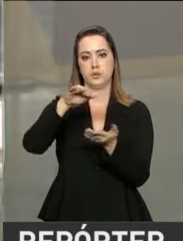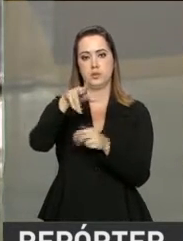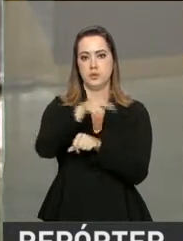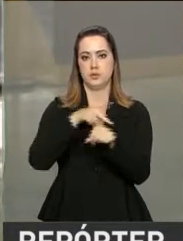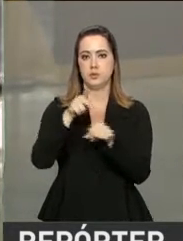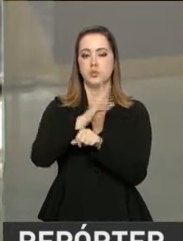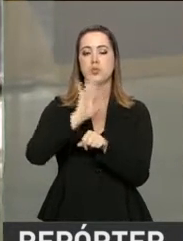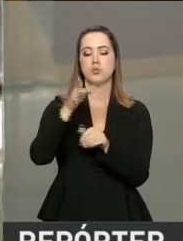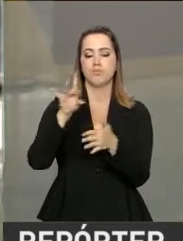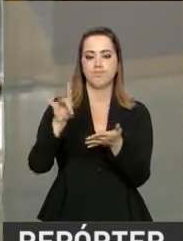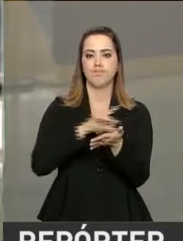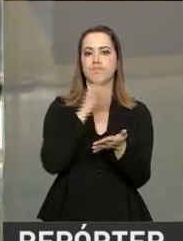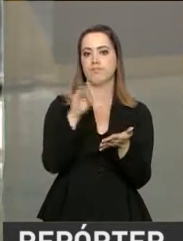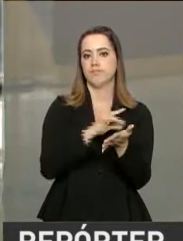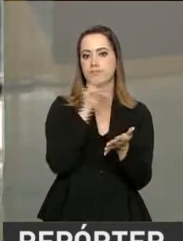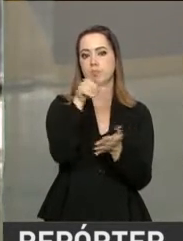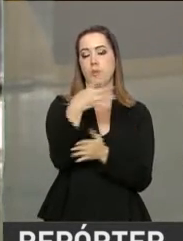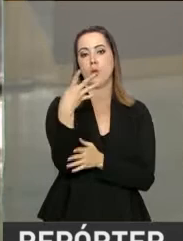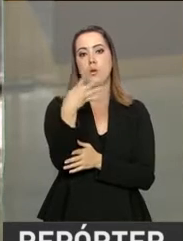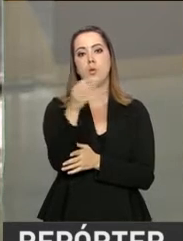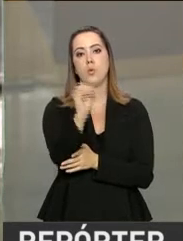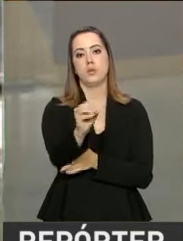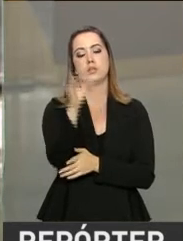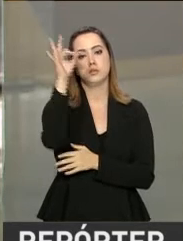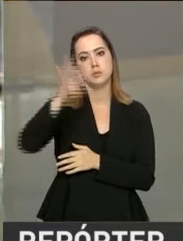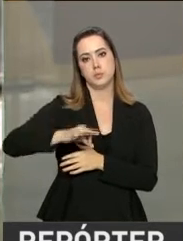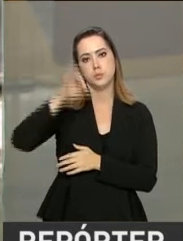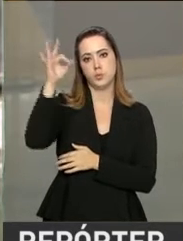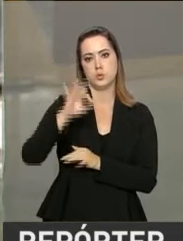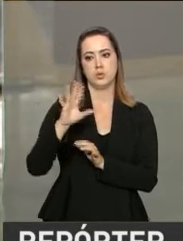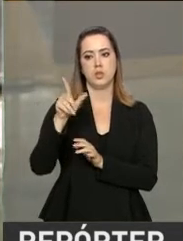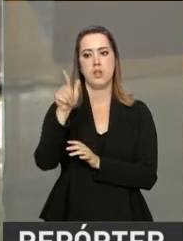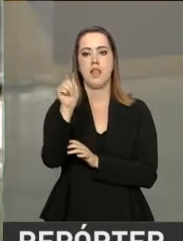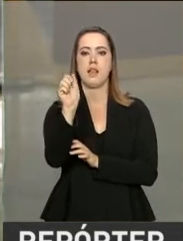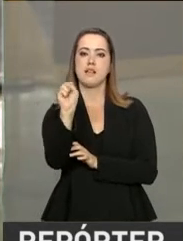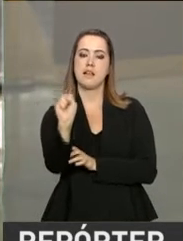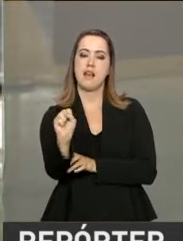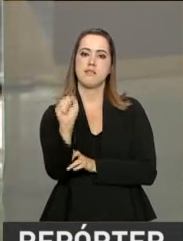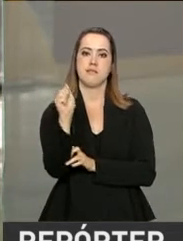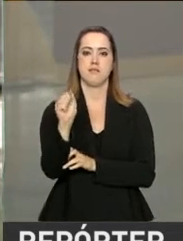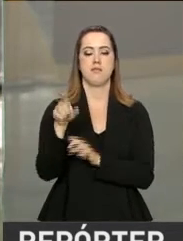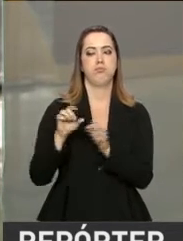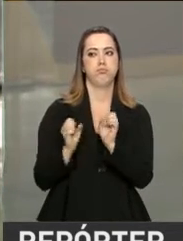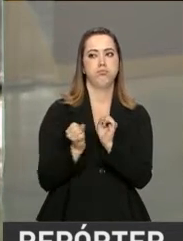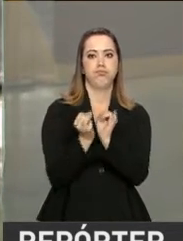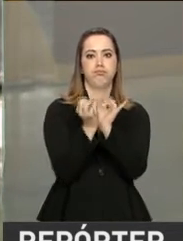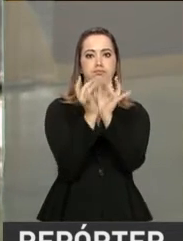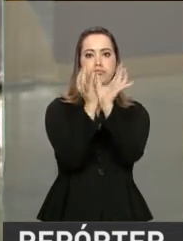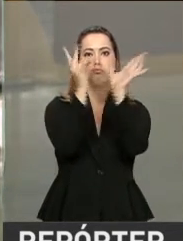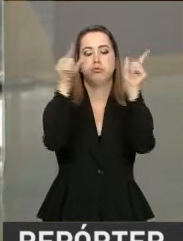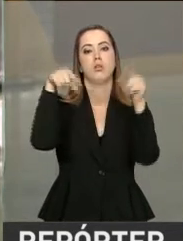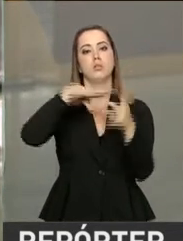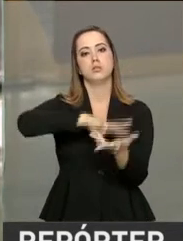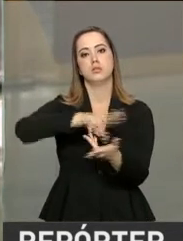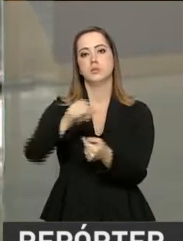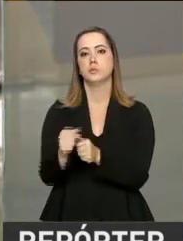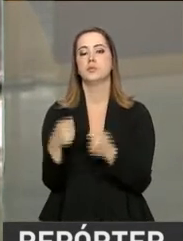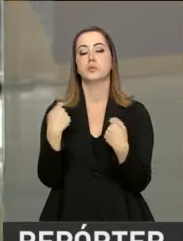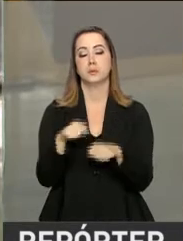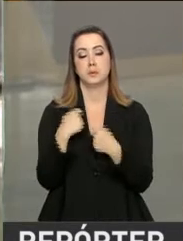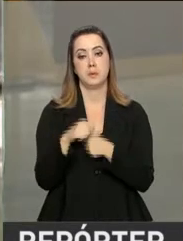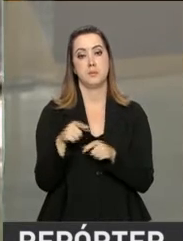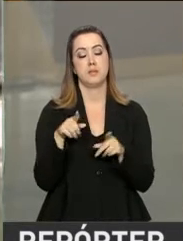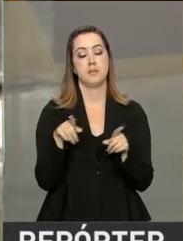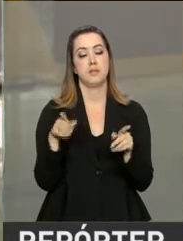corresponde a mais ou menos 40% das emissões de gases de efeito estufa no planeta e são necessários para o acordo entrar em vigor